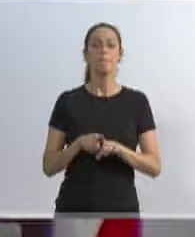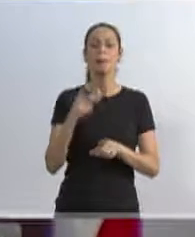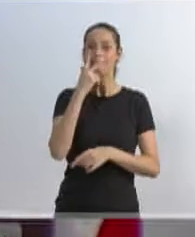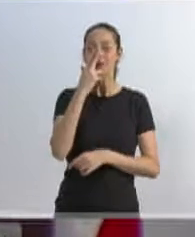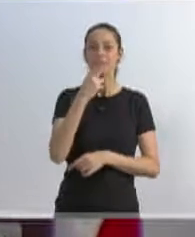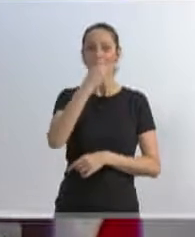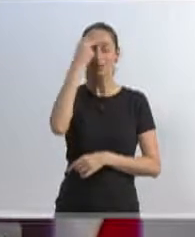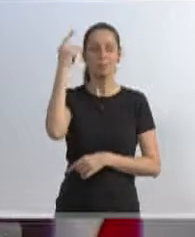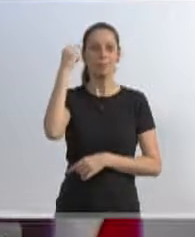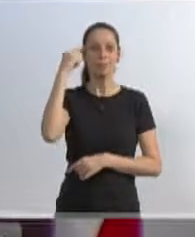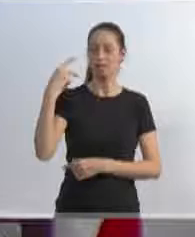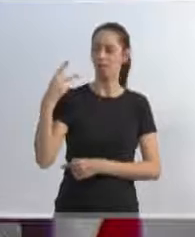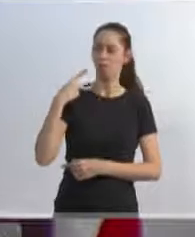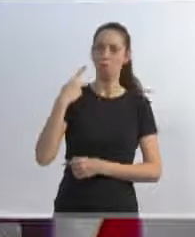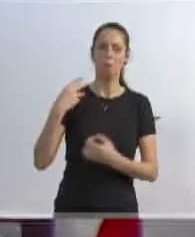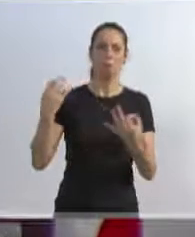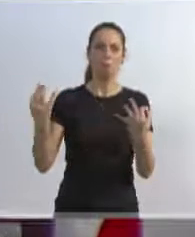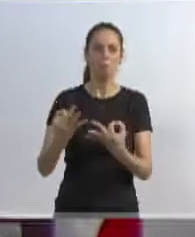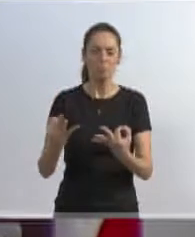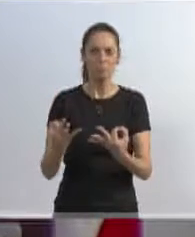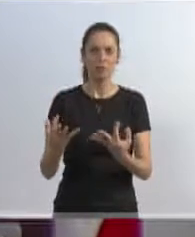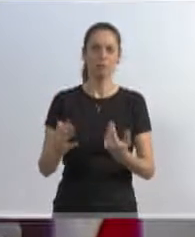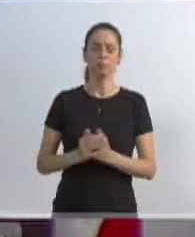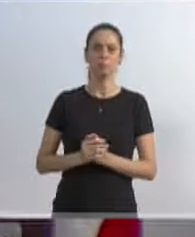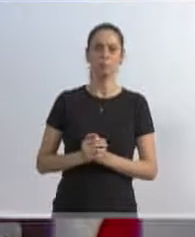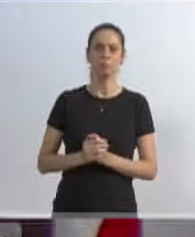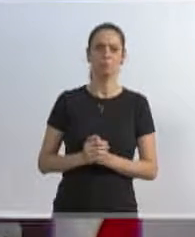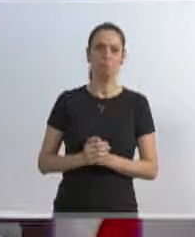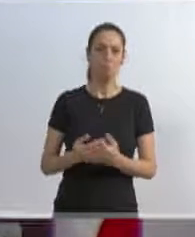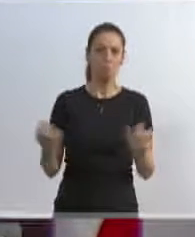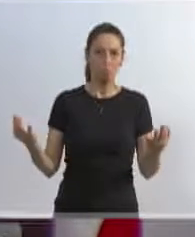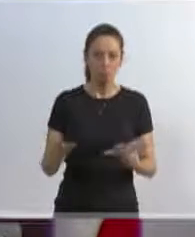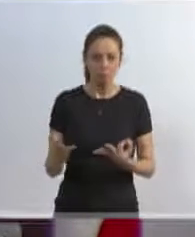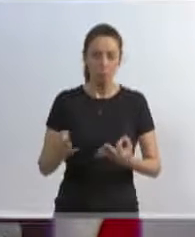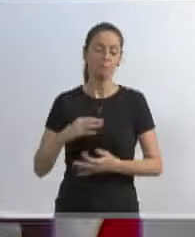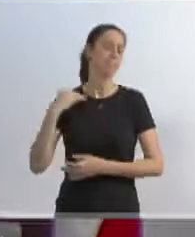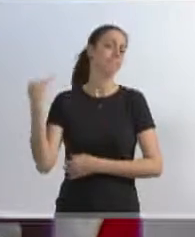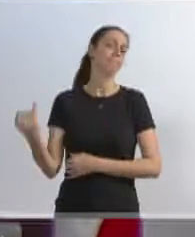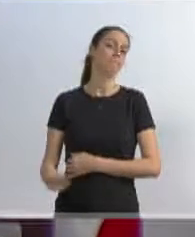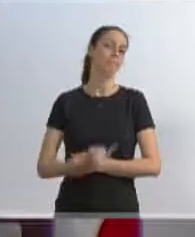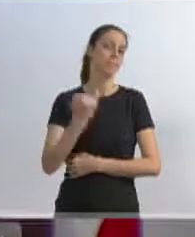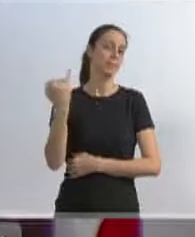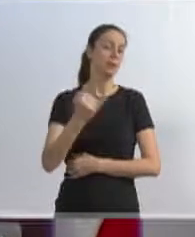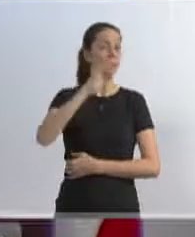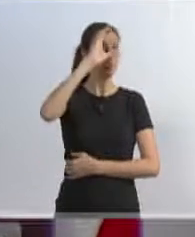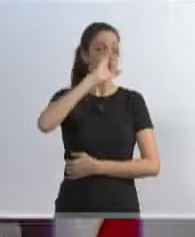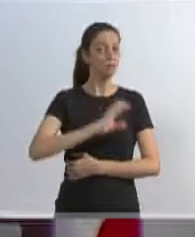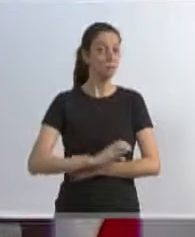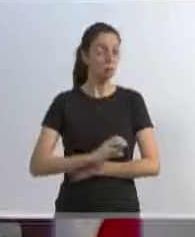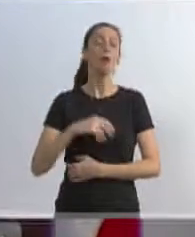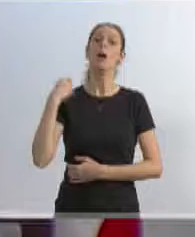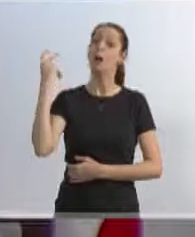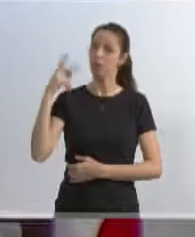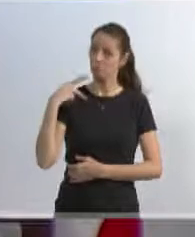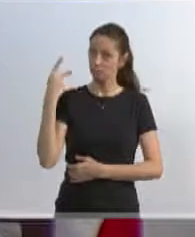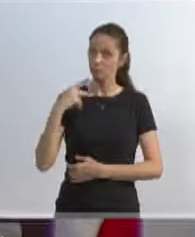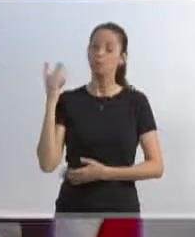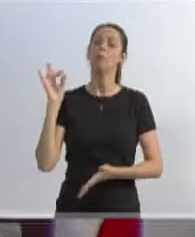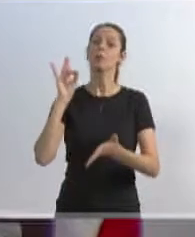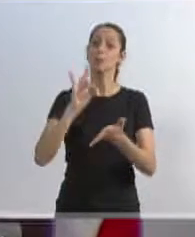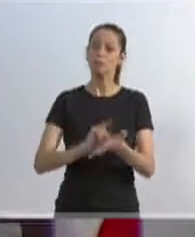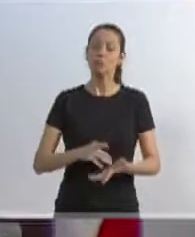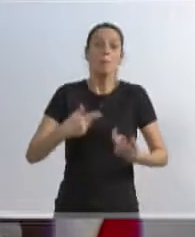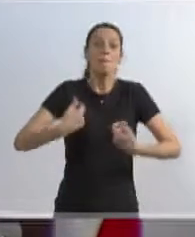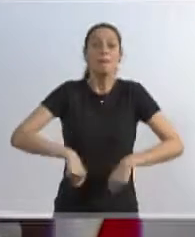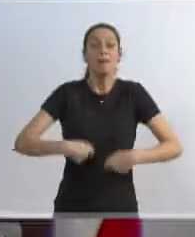a política é importante para o cidadão a política nós dependemos